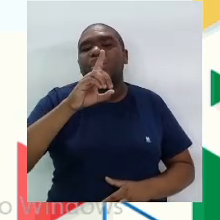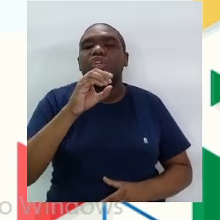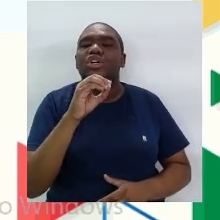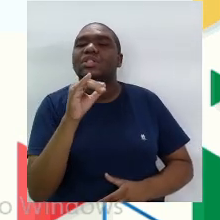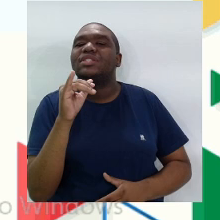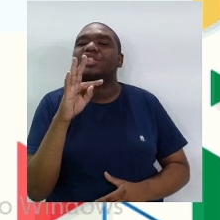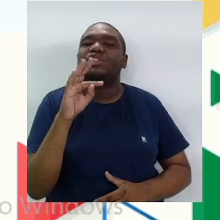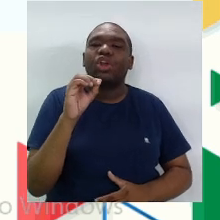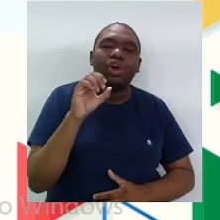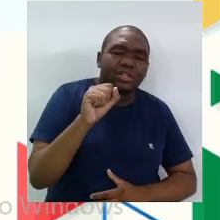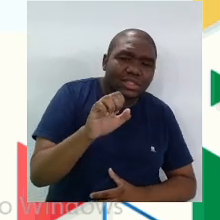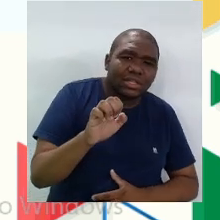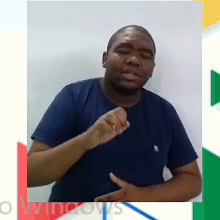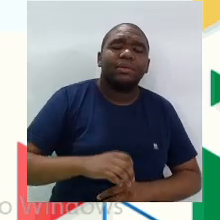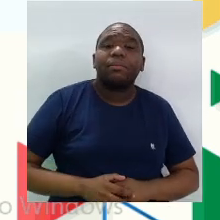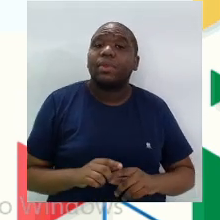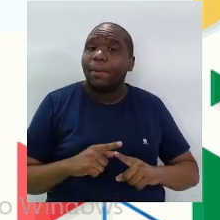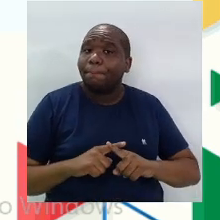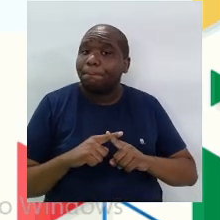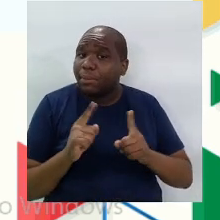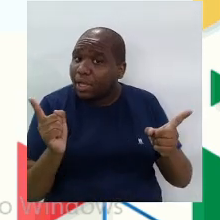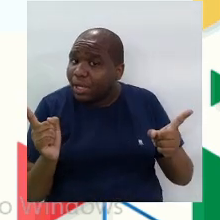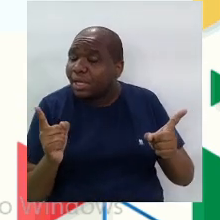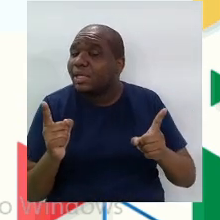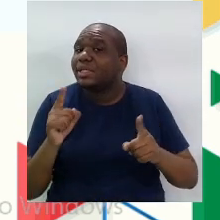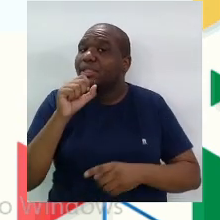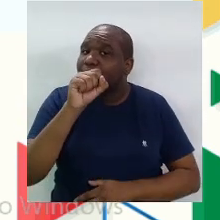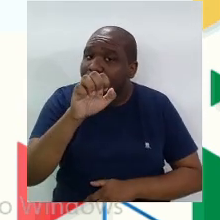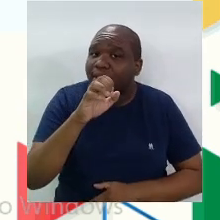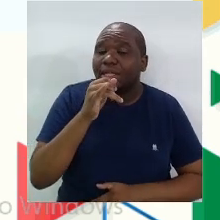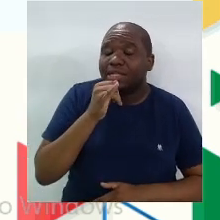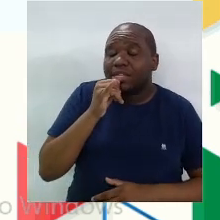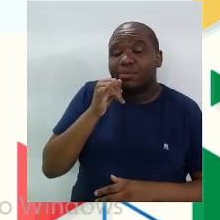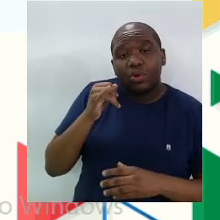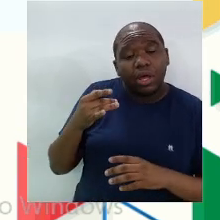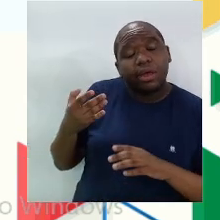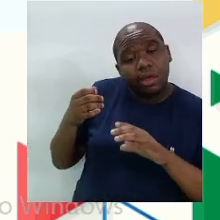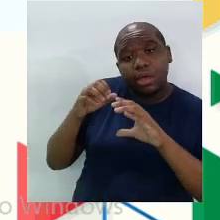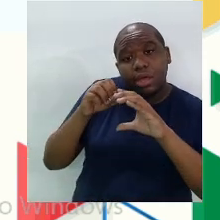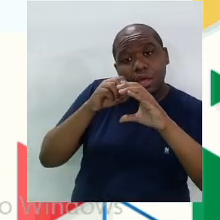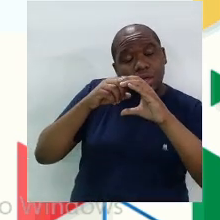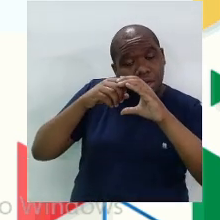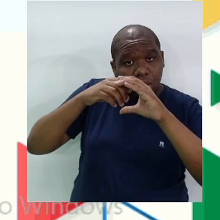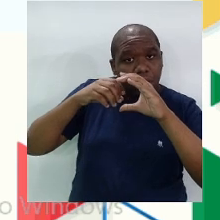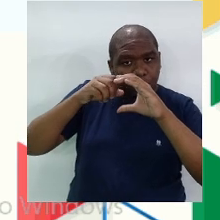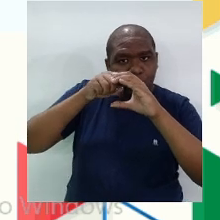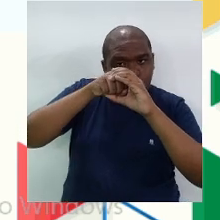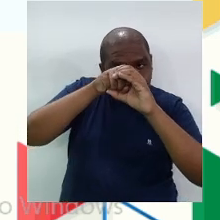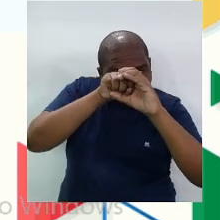Mas, quando essa substância ela é colocada para fora, então o